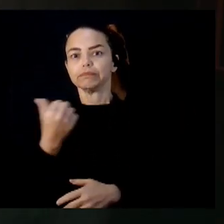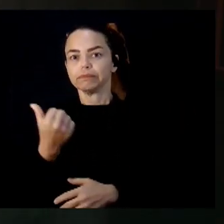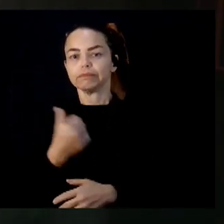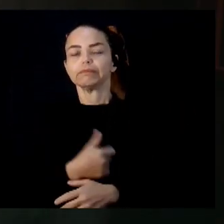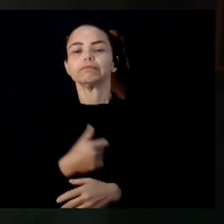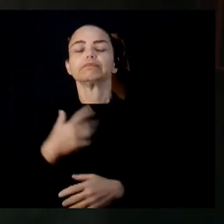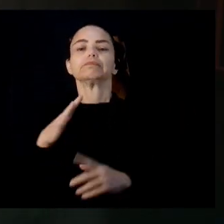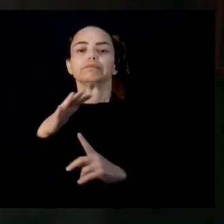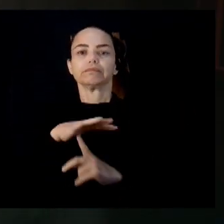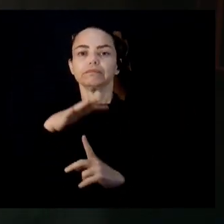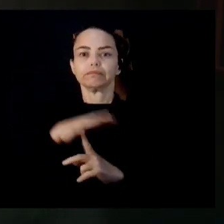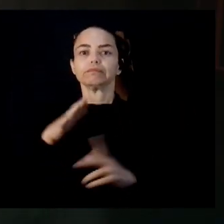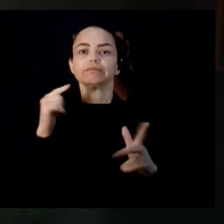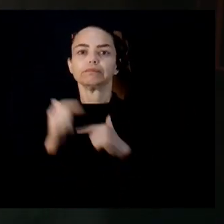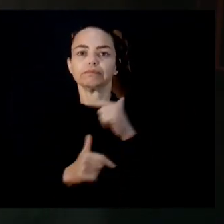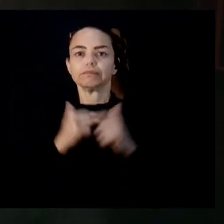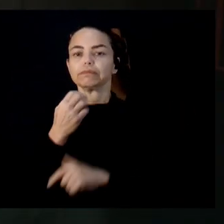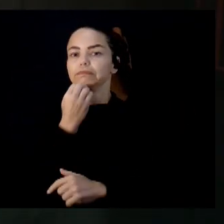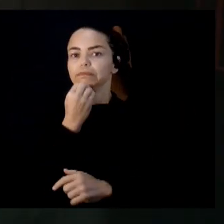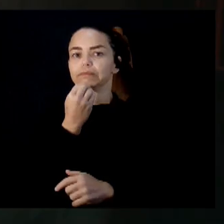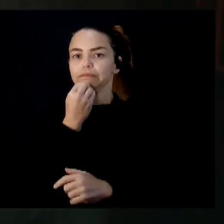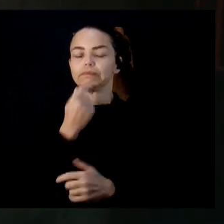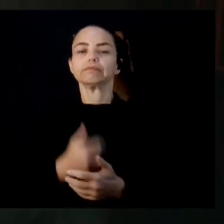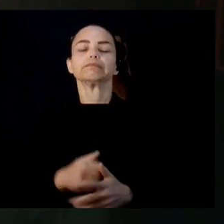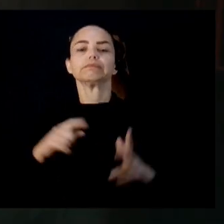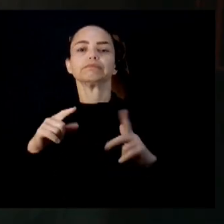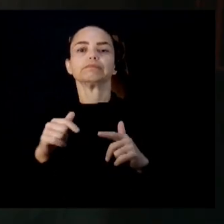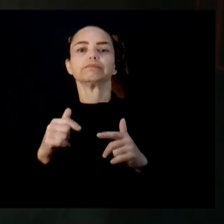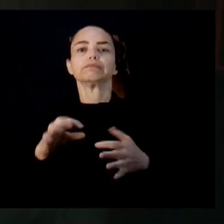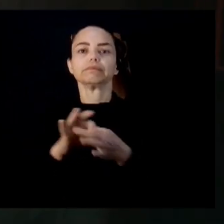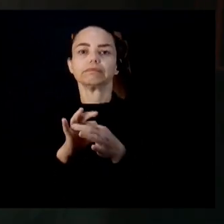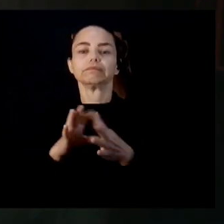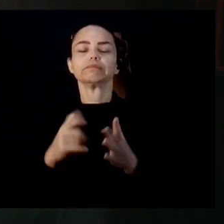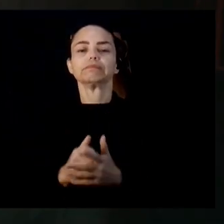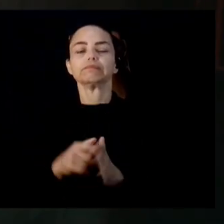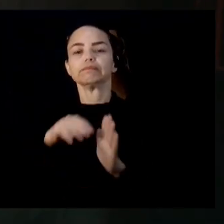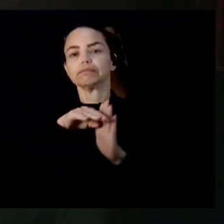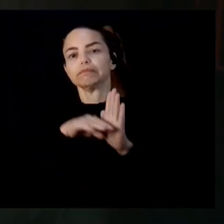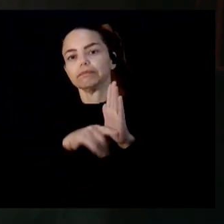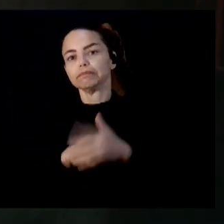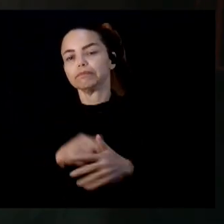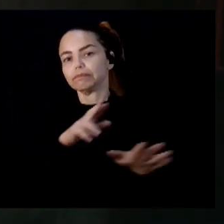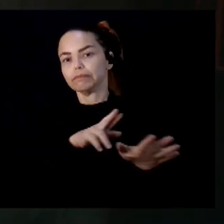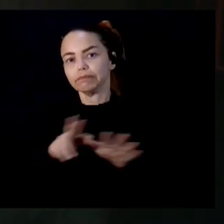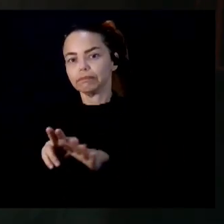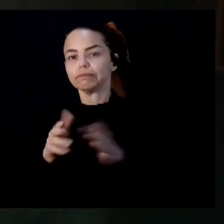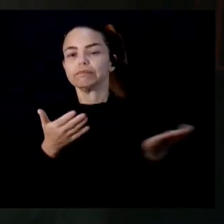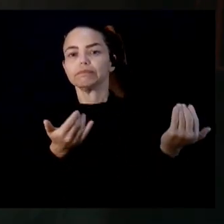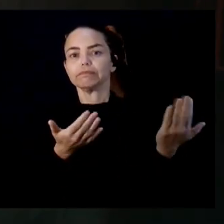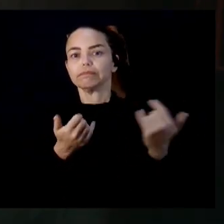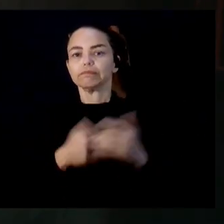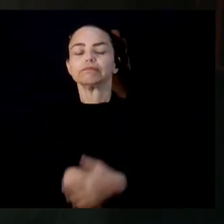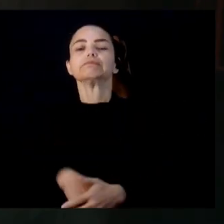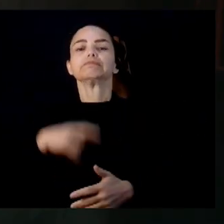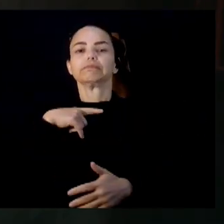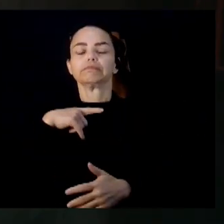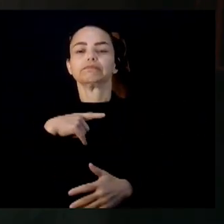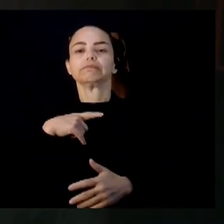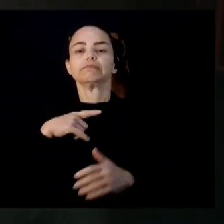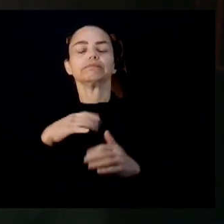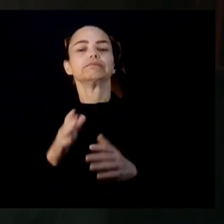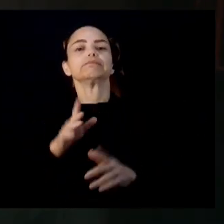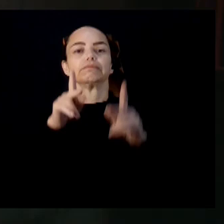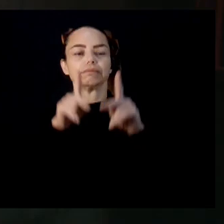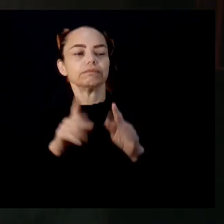e Oportunidades. A ação integra a programação da Semana das Juventudes e tem como público